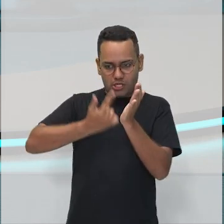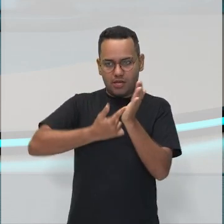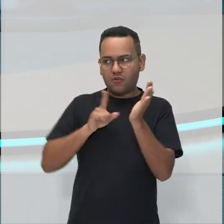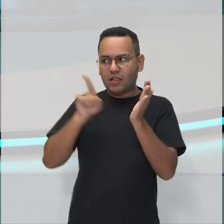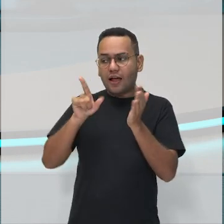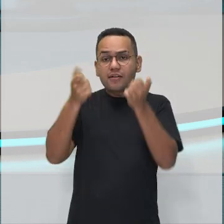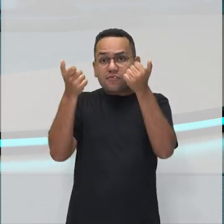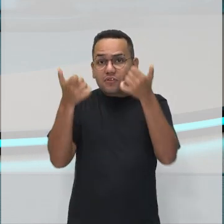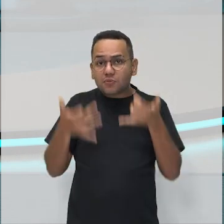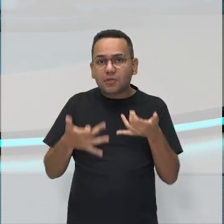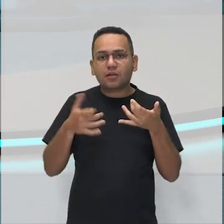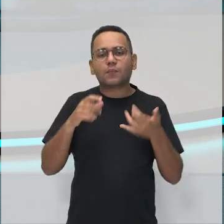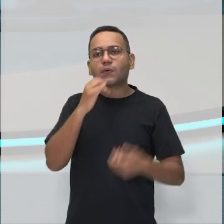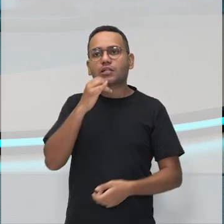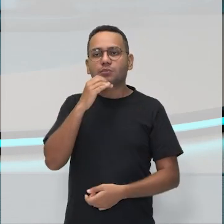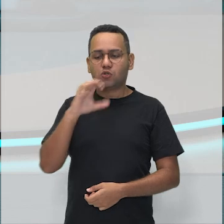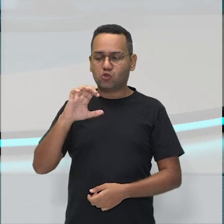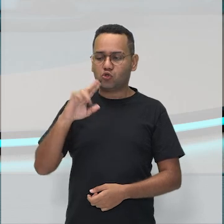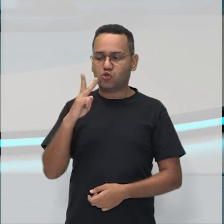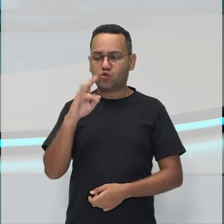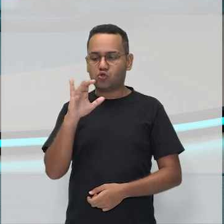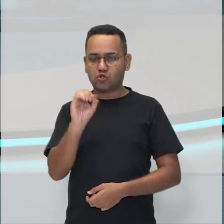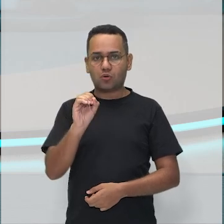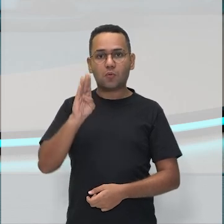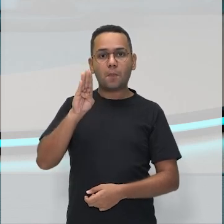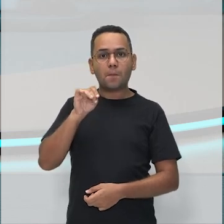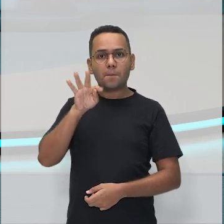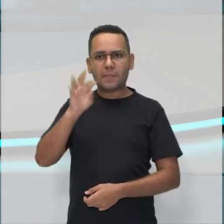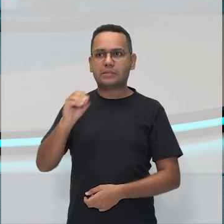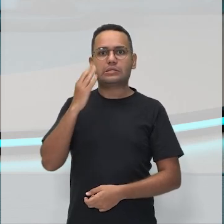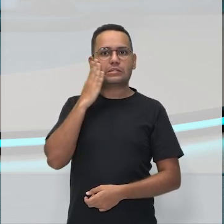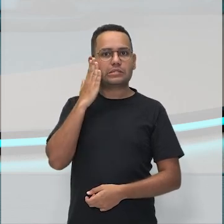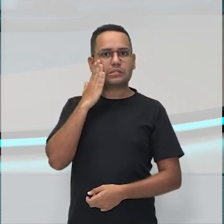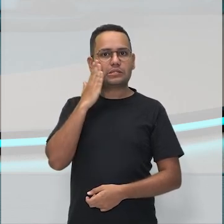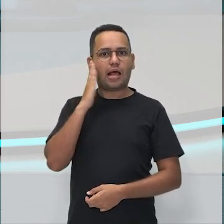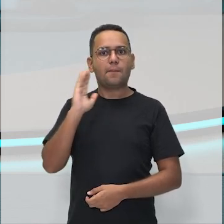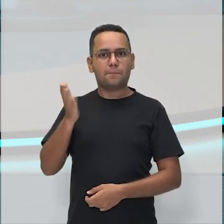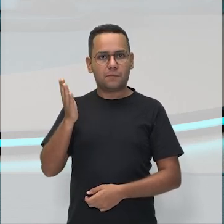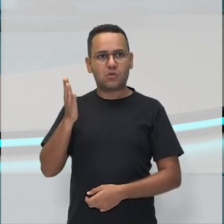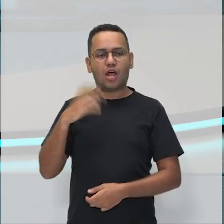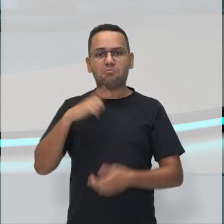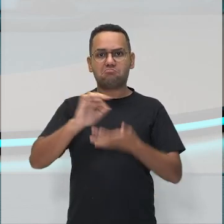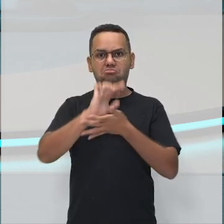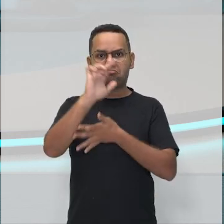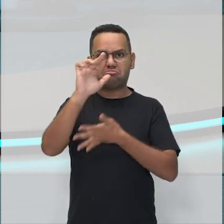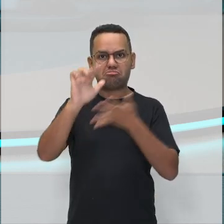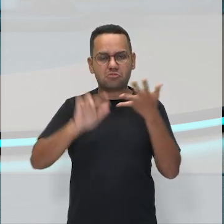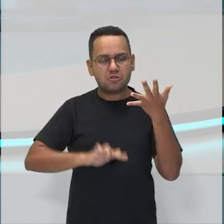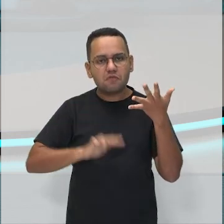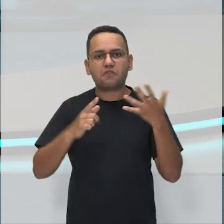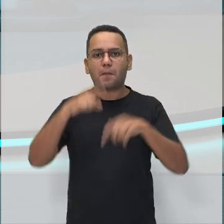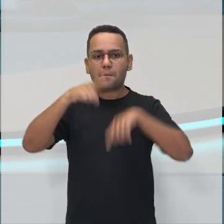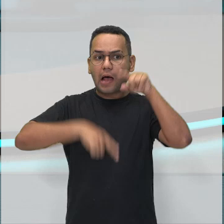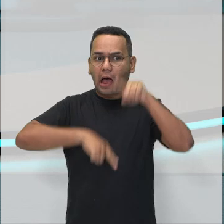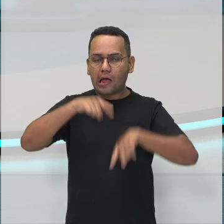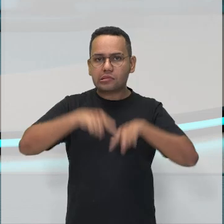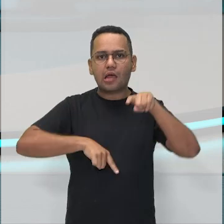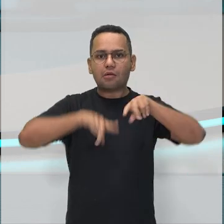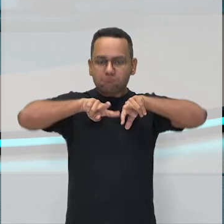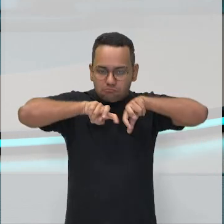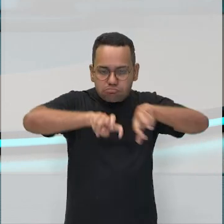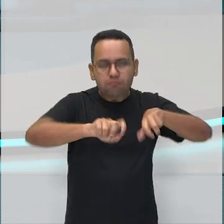sabendo do ciclo da borracha, exatamente das riquezas do norte, de muitas pessoas, história de pessoas como